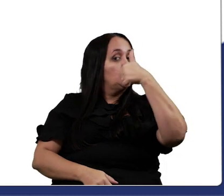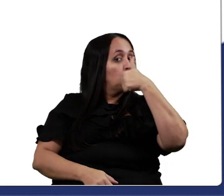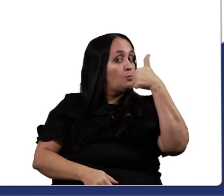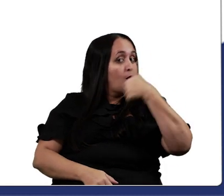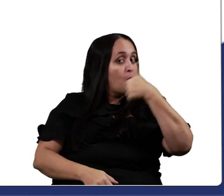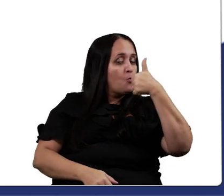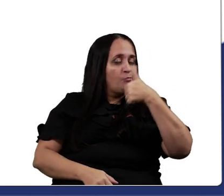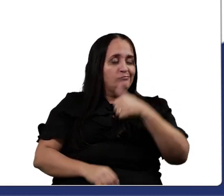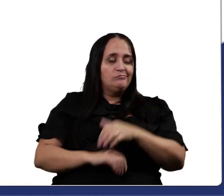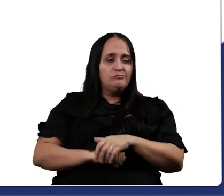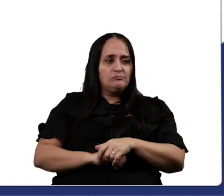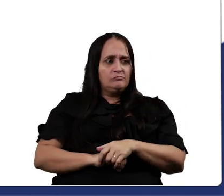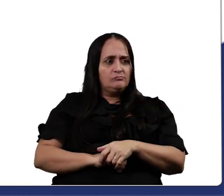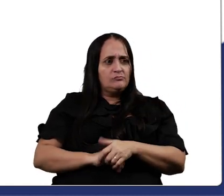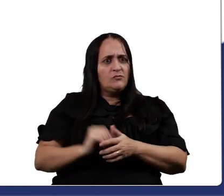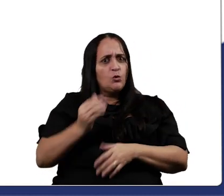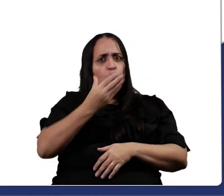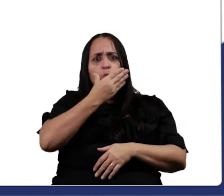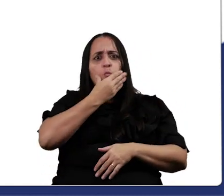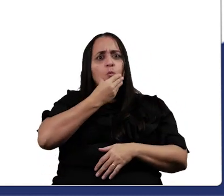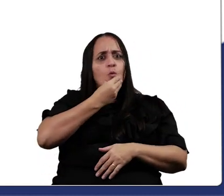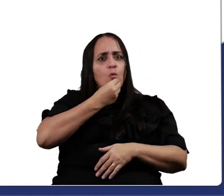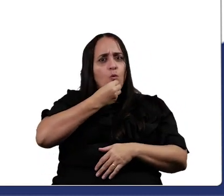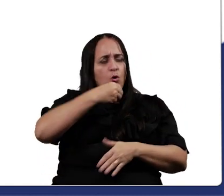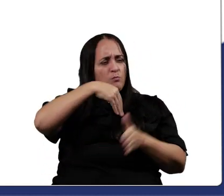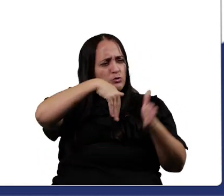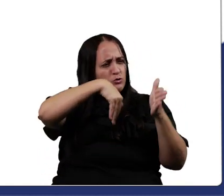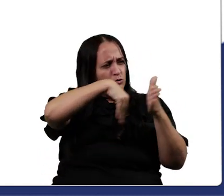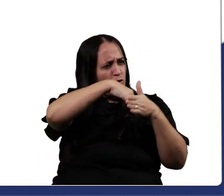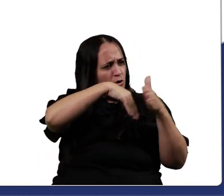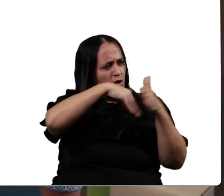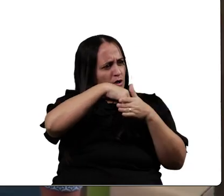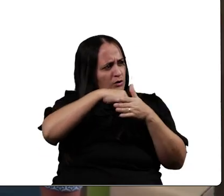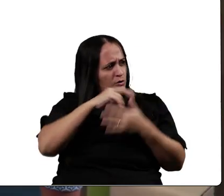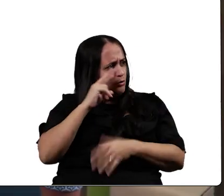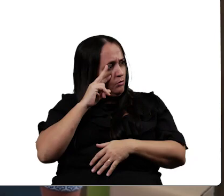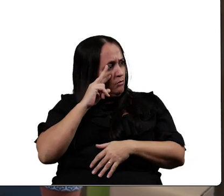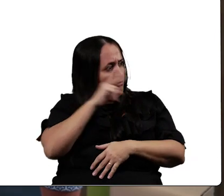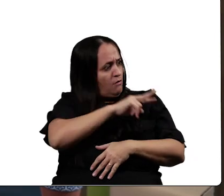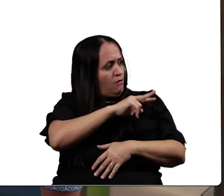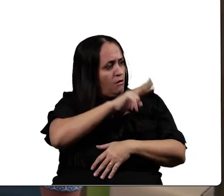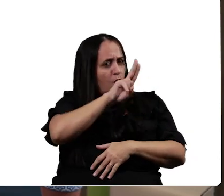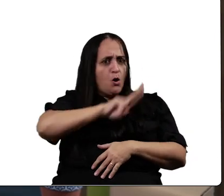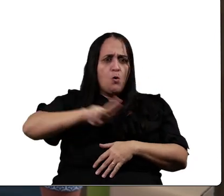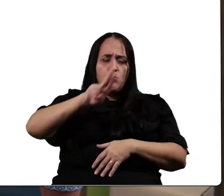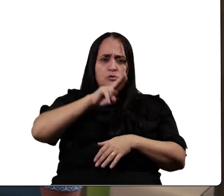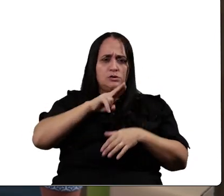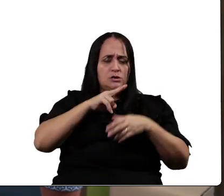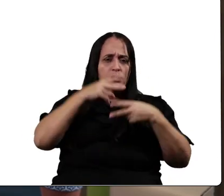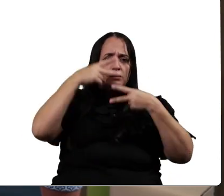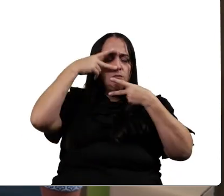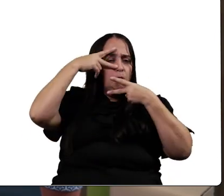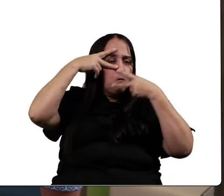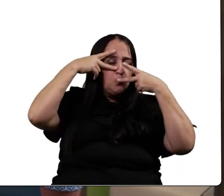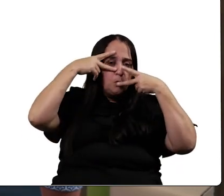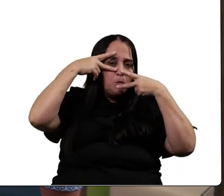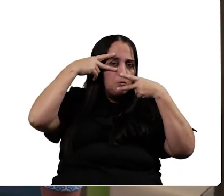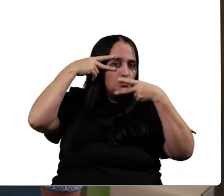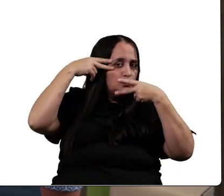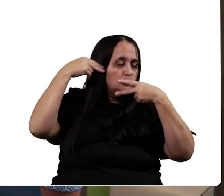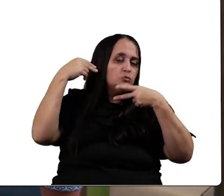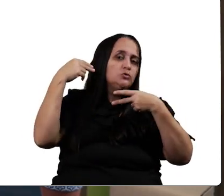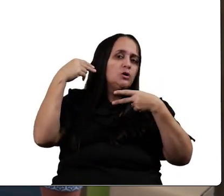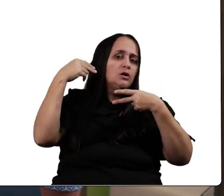Jogador é flagrado usando sutiã. E aí? Para